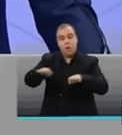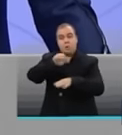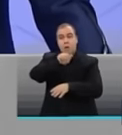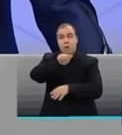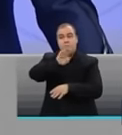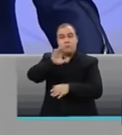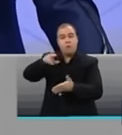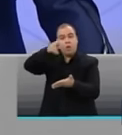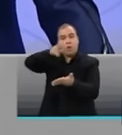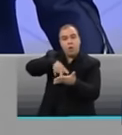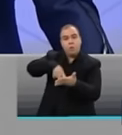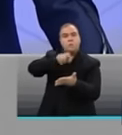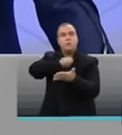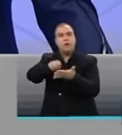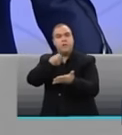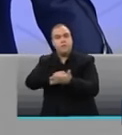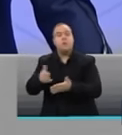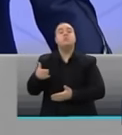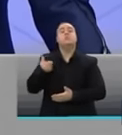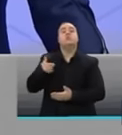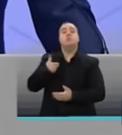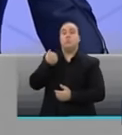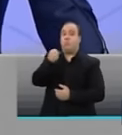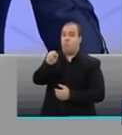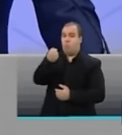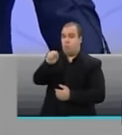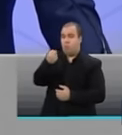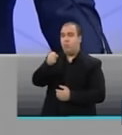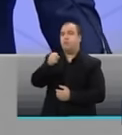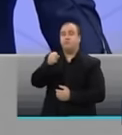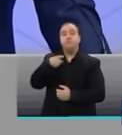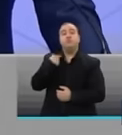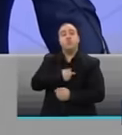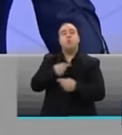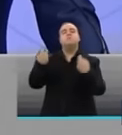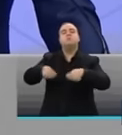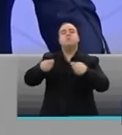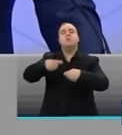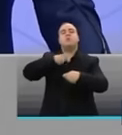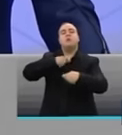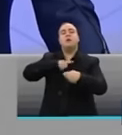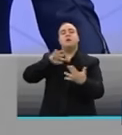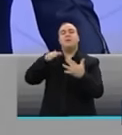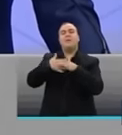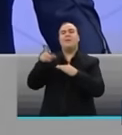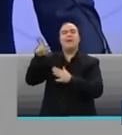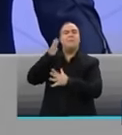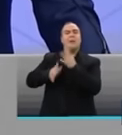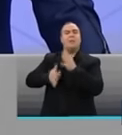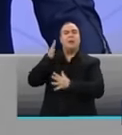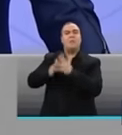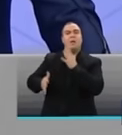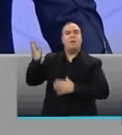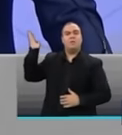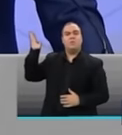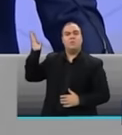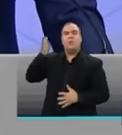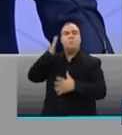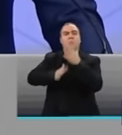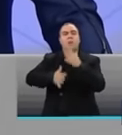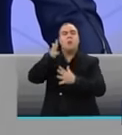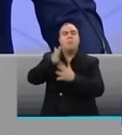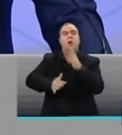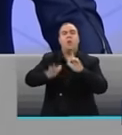alfabetizada aos 8 anos de idade. Nós temos que ter... Esse cidadão está me atrapalhando. O cidadão está me atrapalhando no